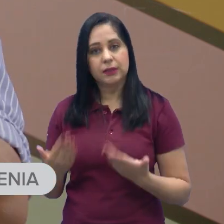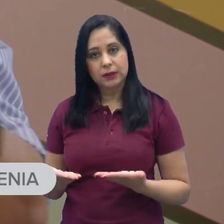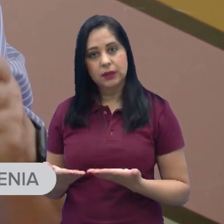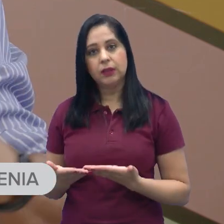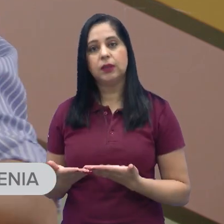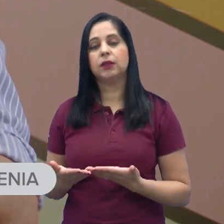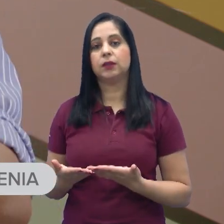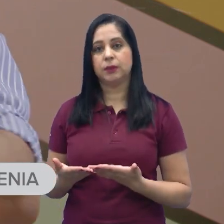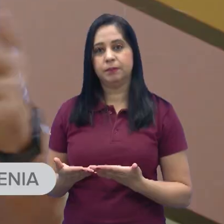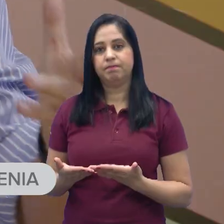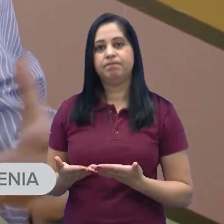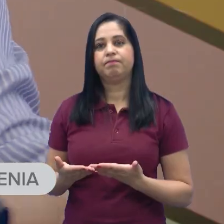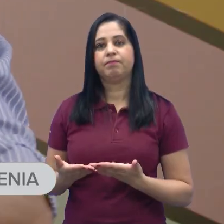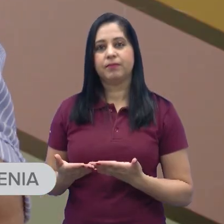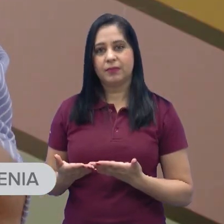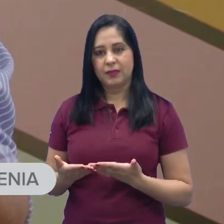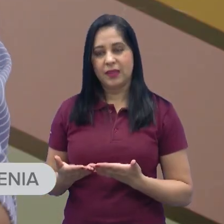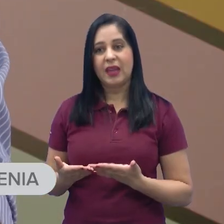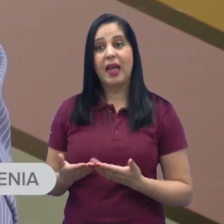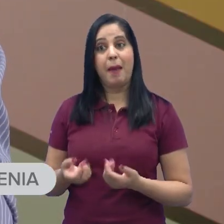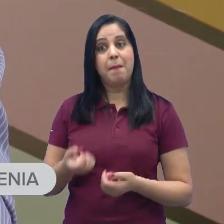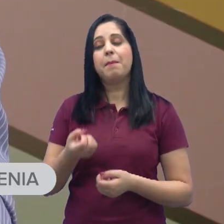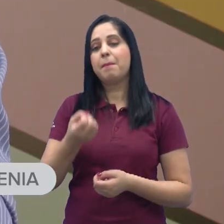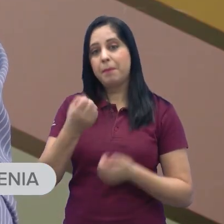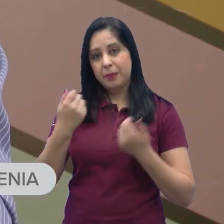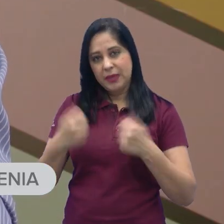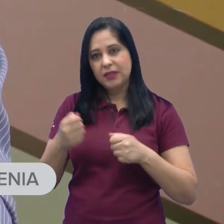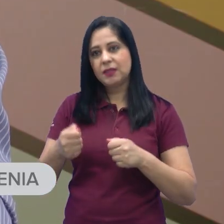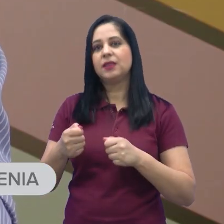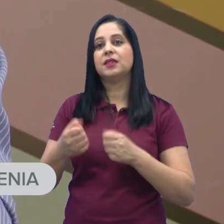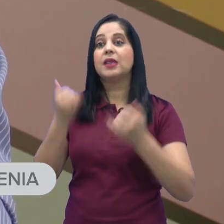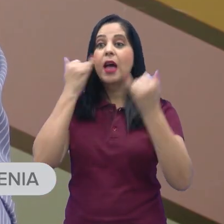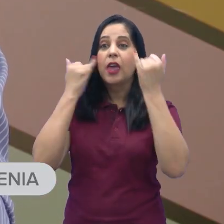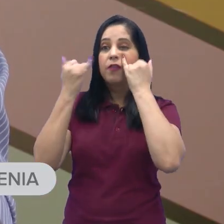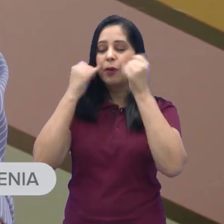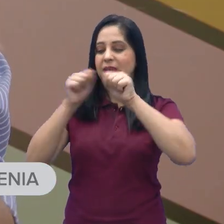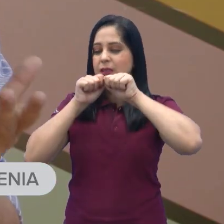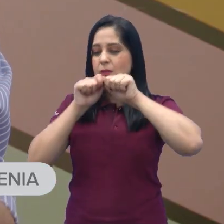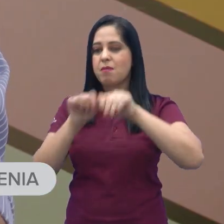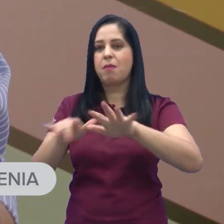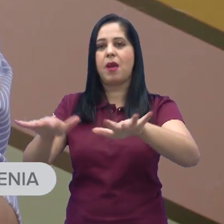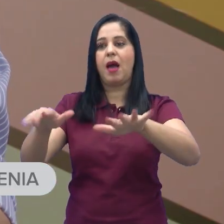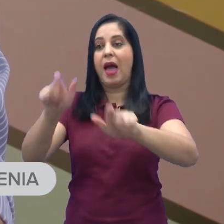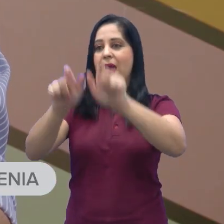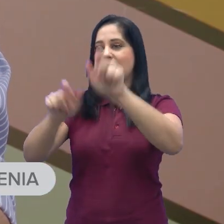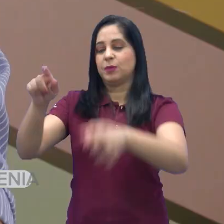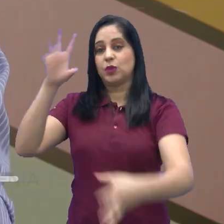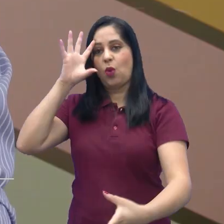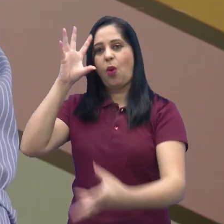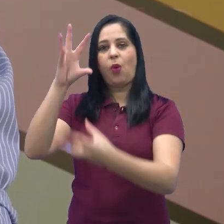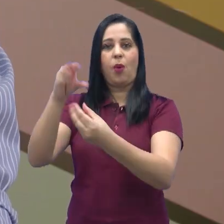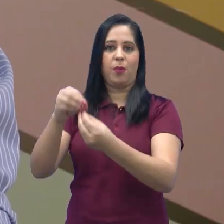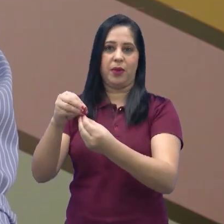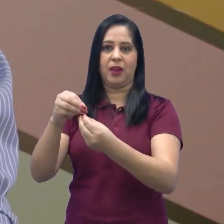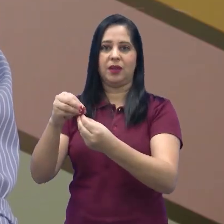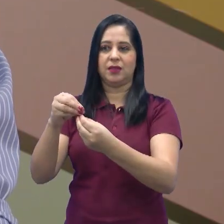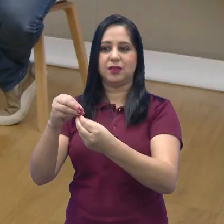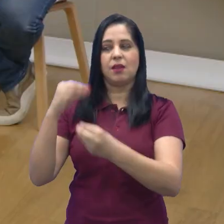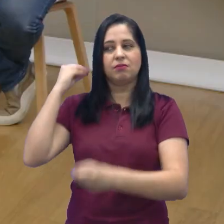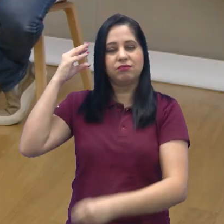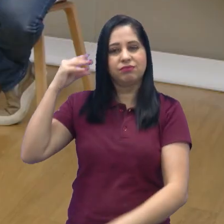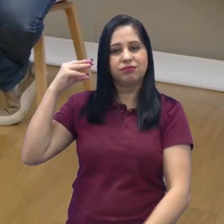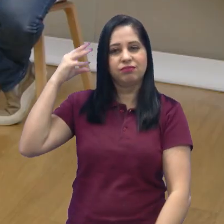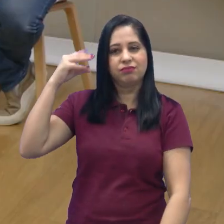ir pulverizando tudo isso para as pessoas entenderem melhor o significado de esquizofrenia.